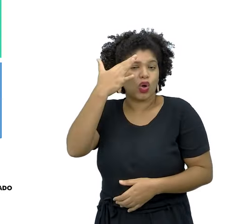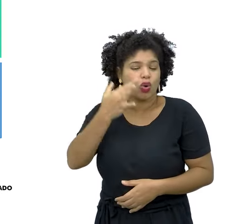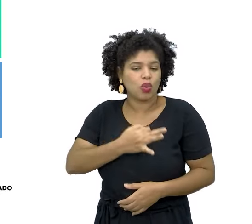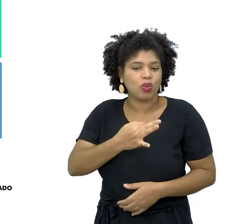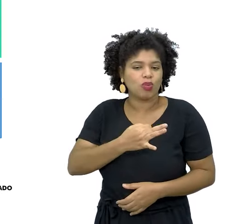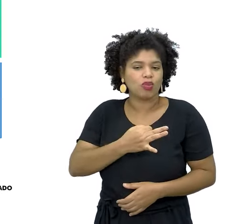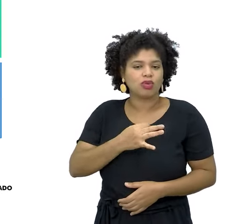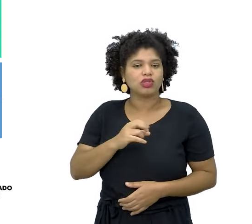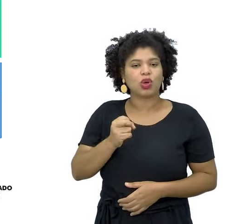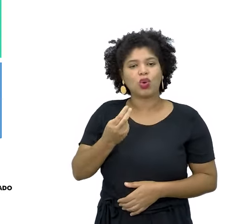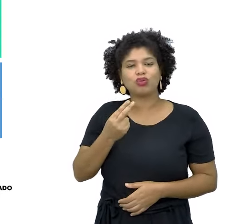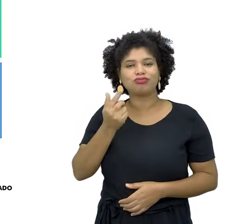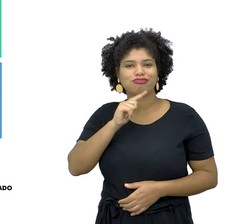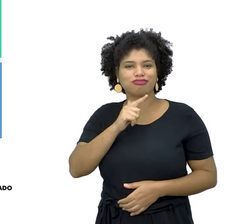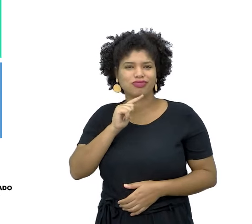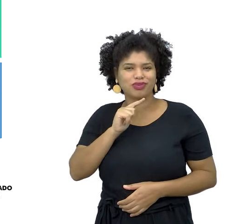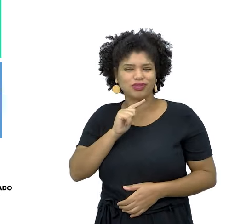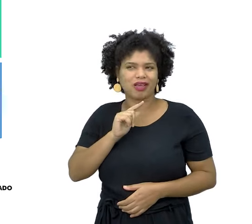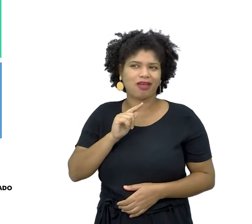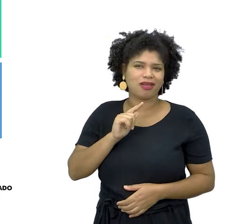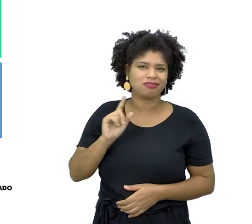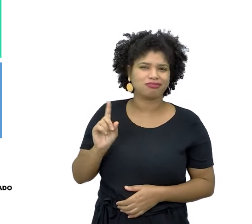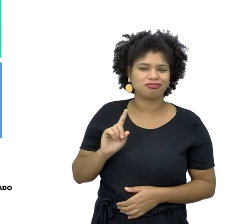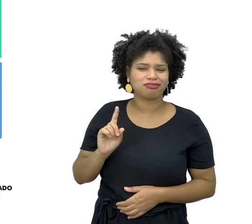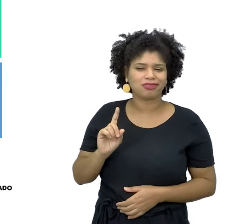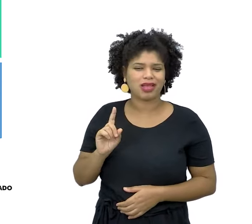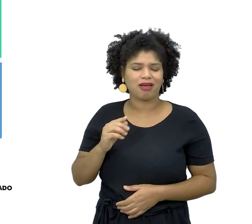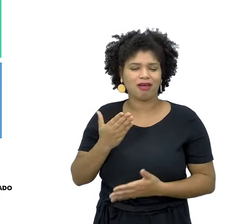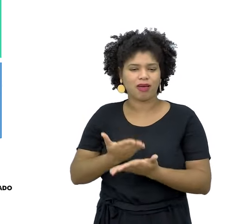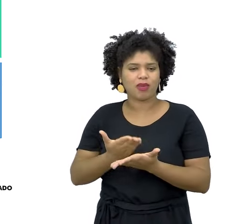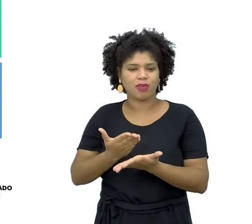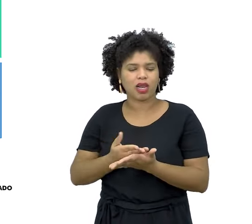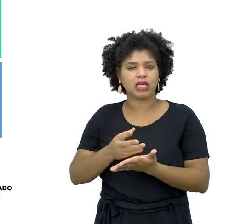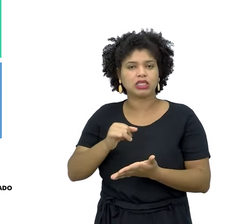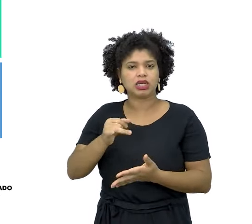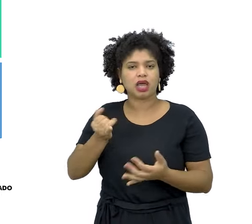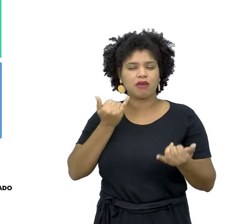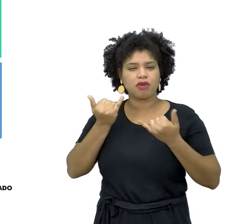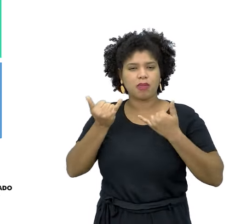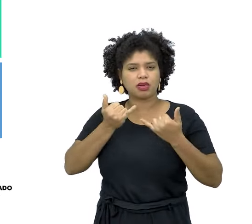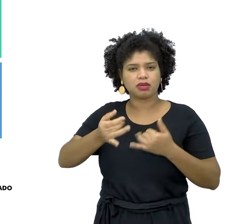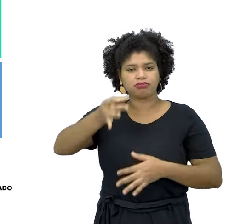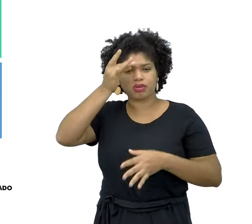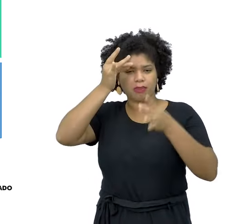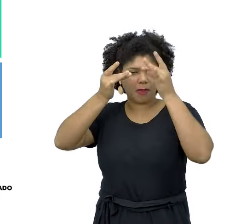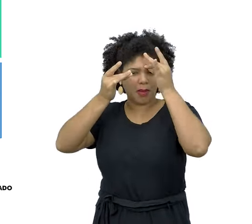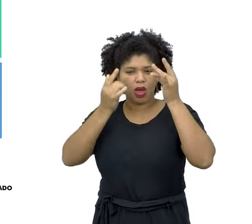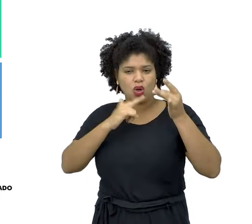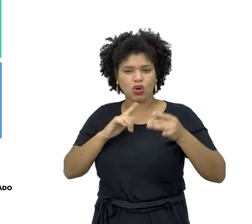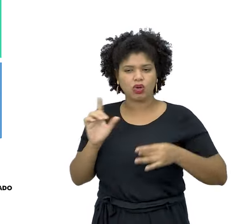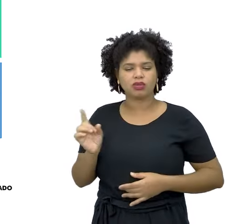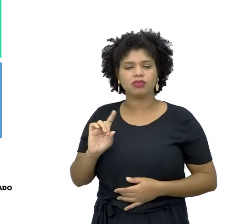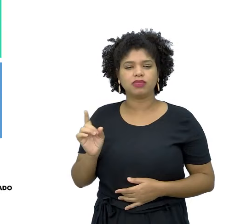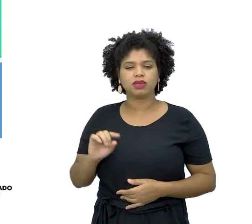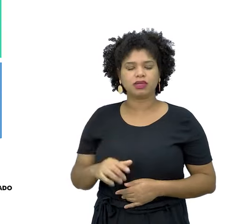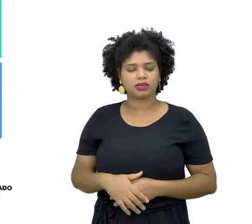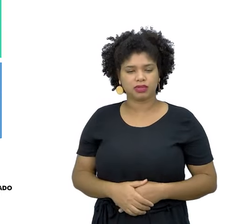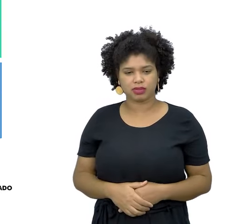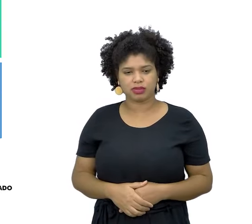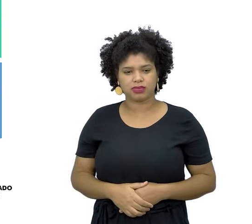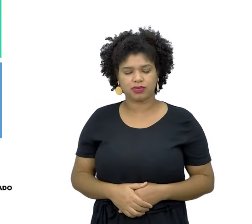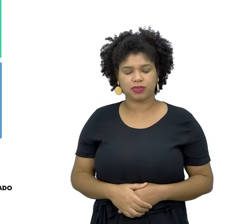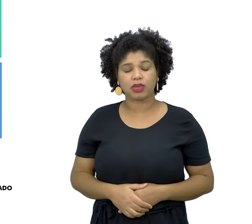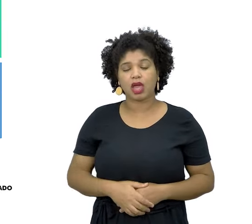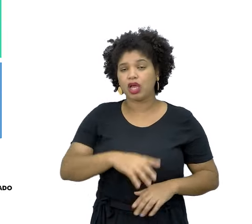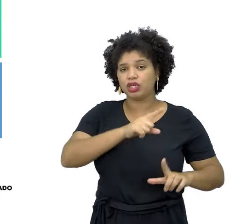ele conseguiu compreender aquelas aulas, se ele conseguiu reter aquela habilidade. Né? Eu tenho que ter indicadores.